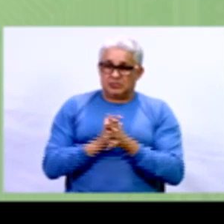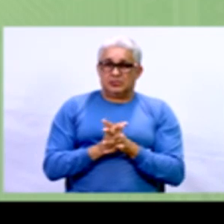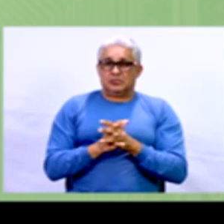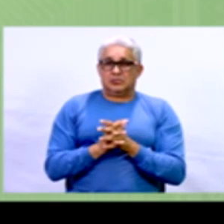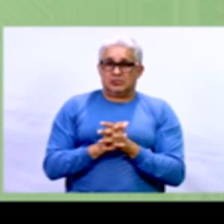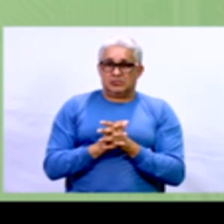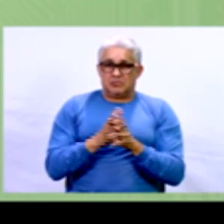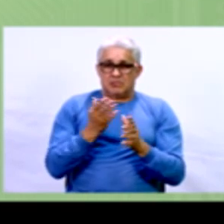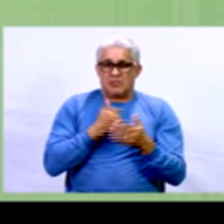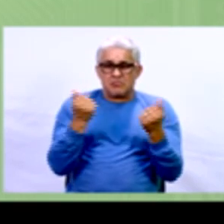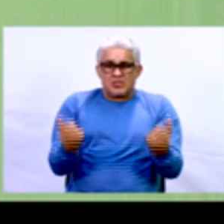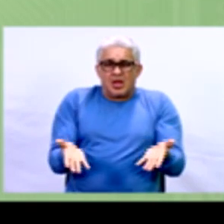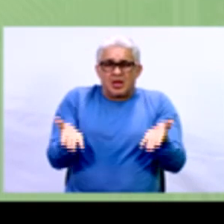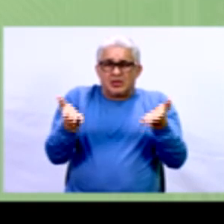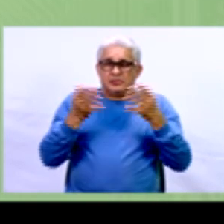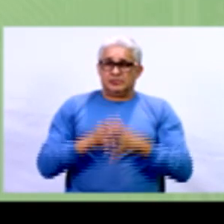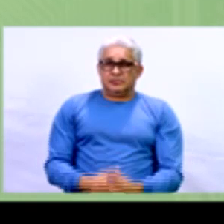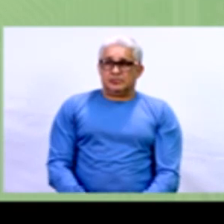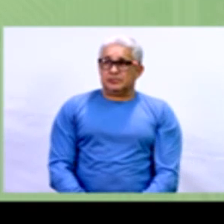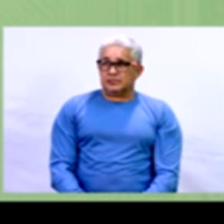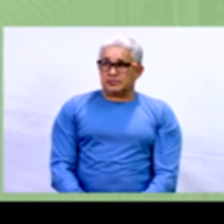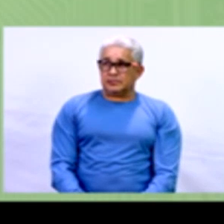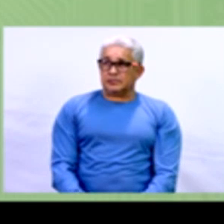mais amigável.